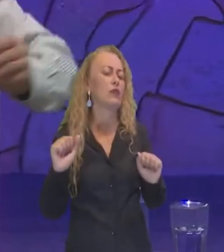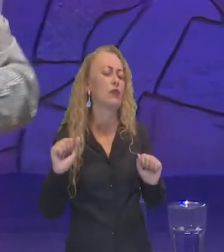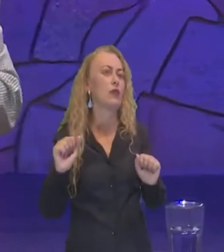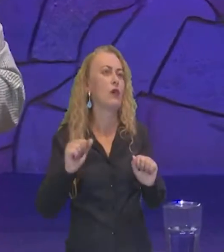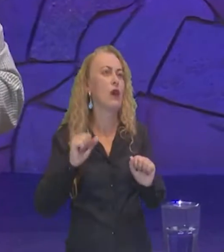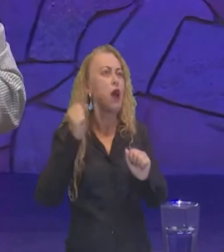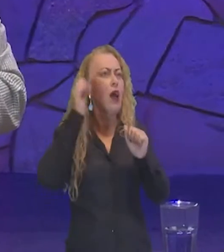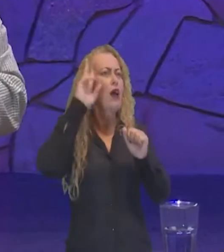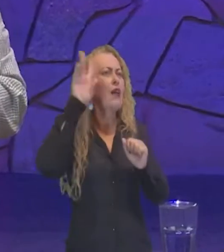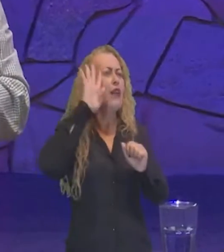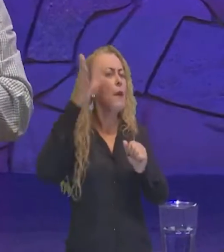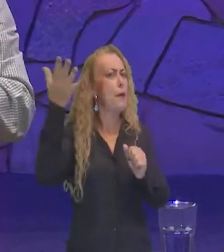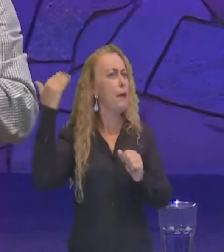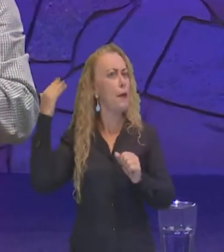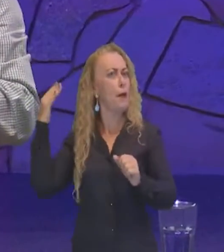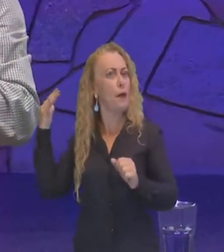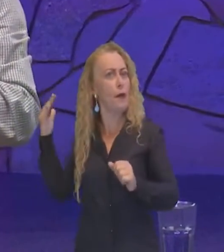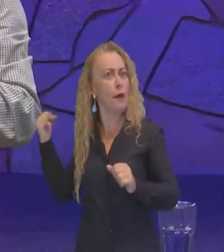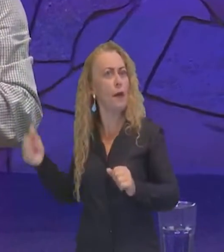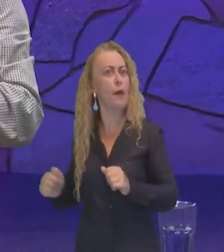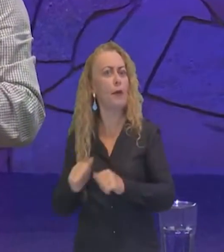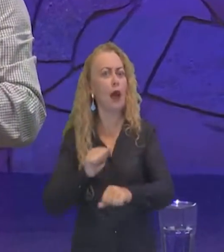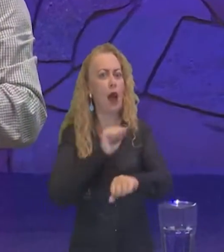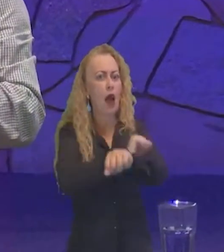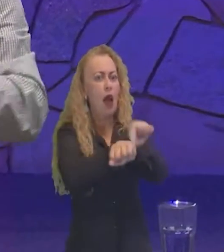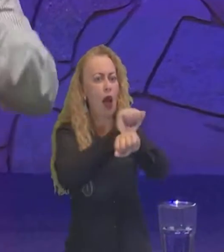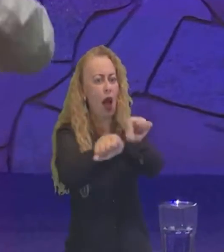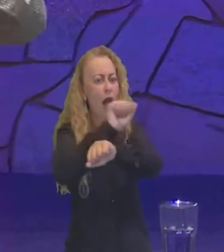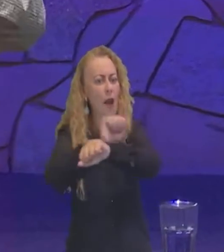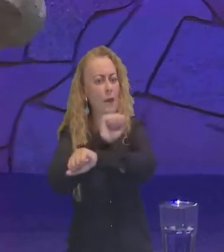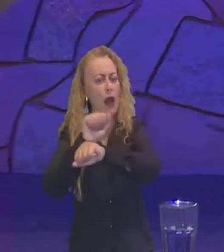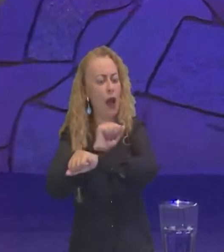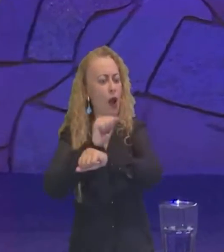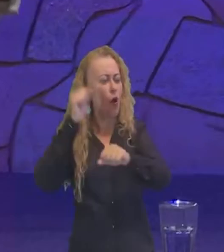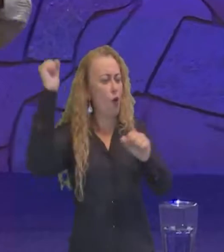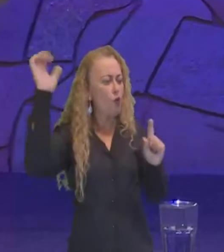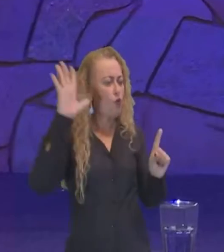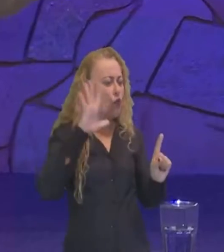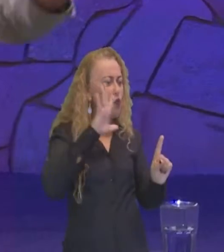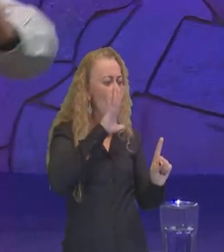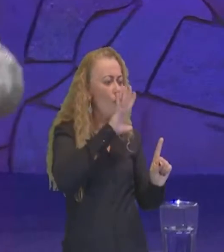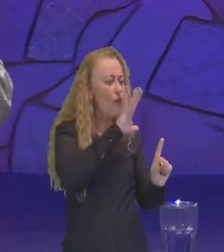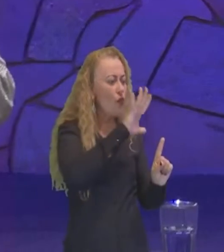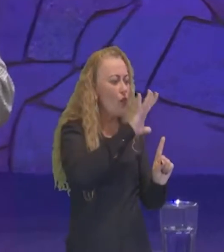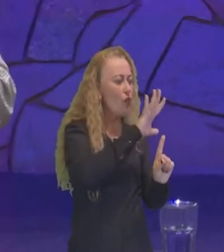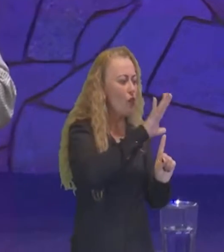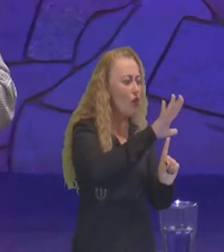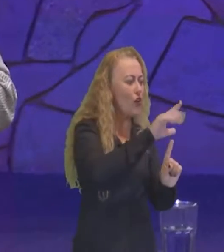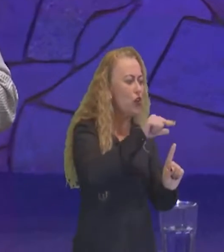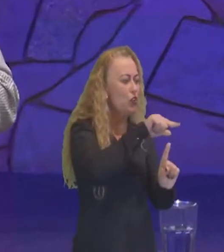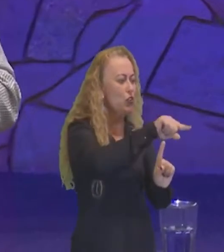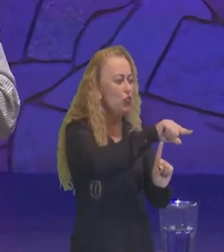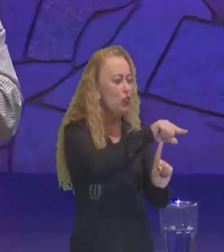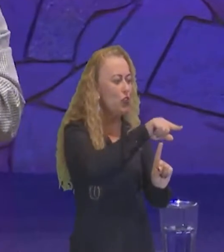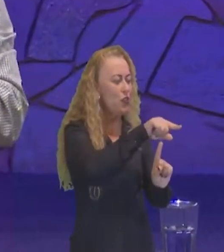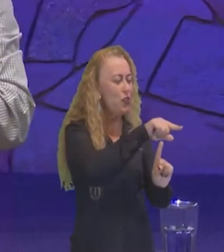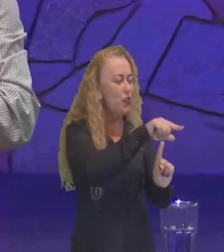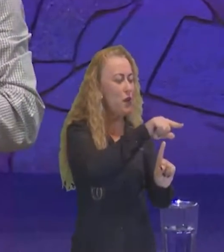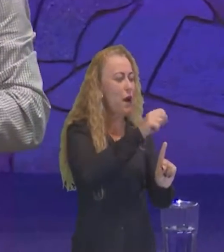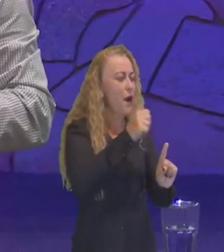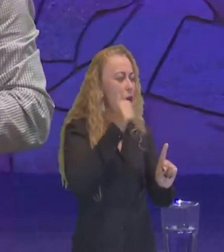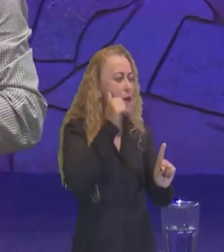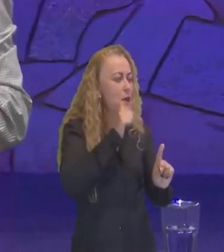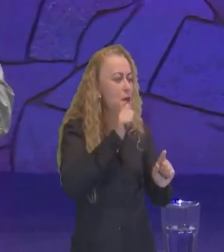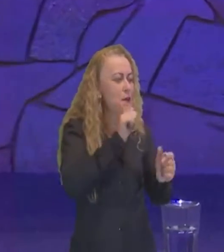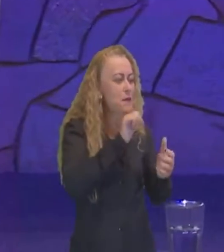lá visitar Abraão? E quando disseram que daqui a um ano Sara vai ter um filho? Lembra desse